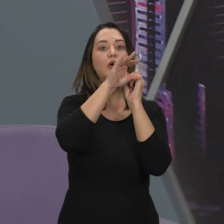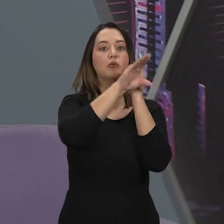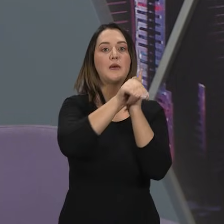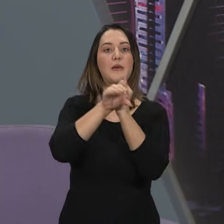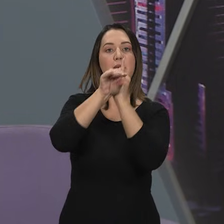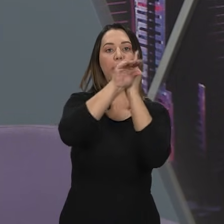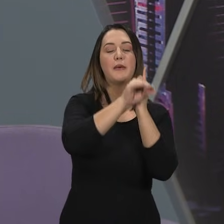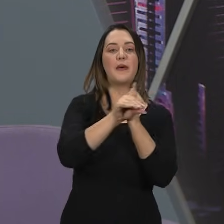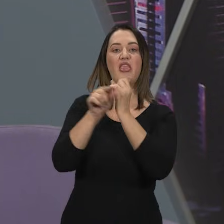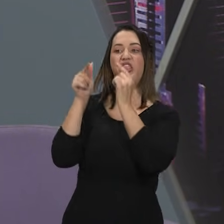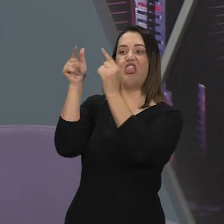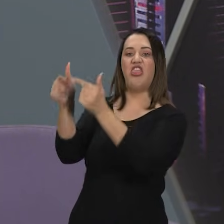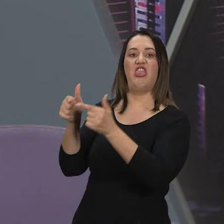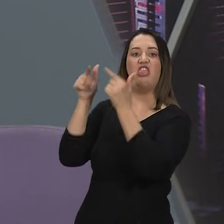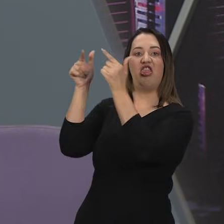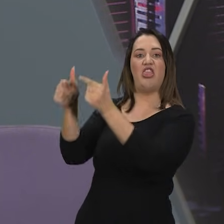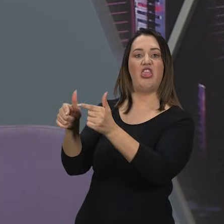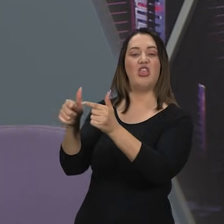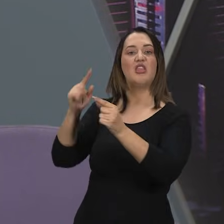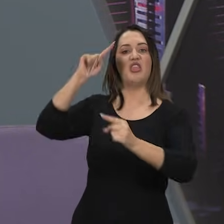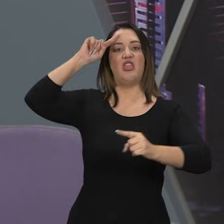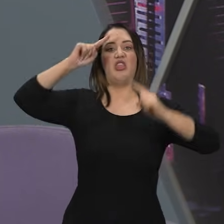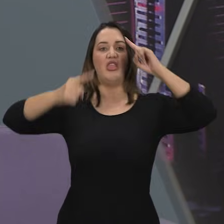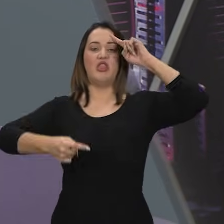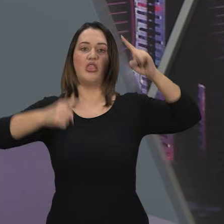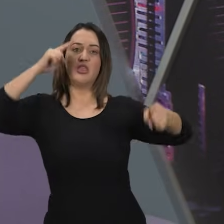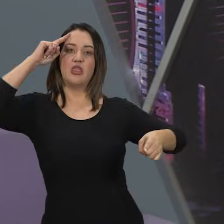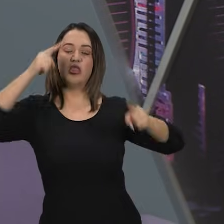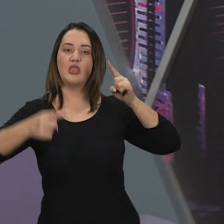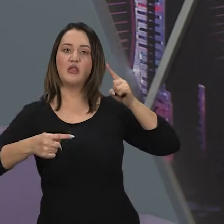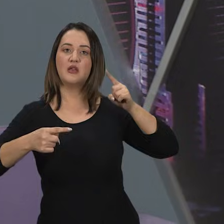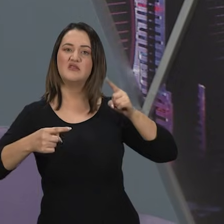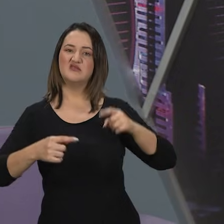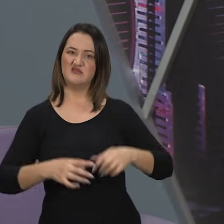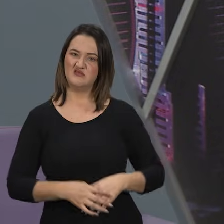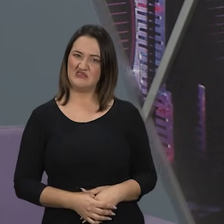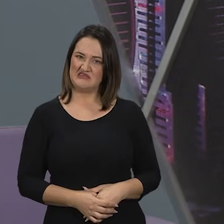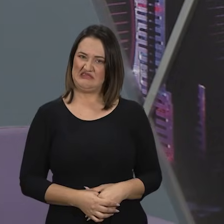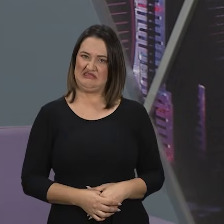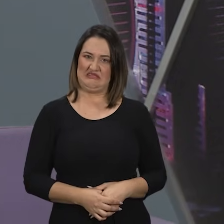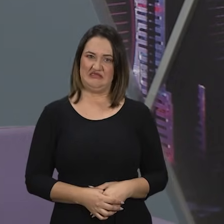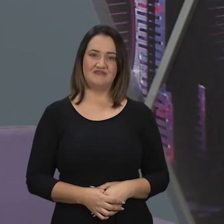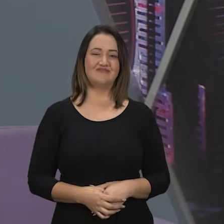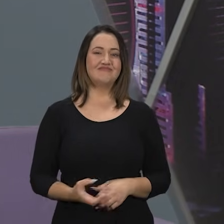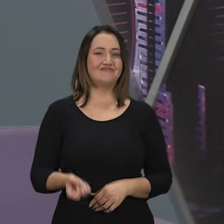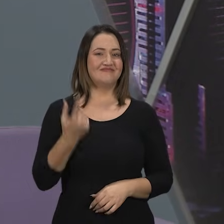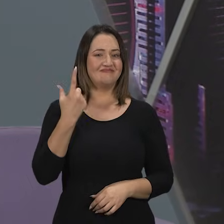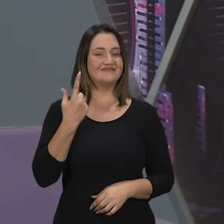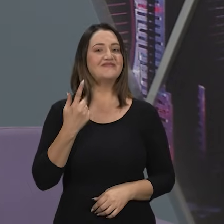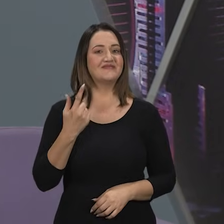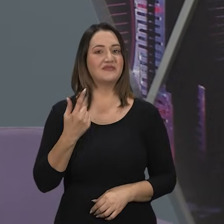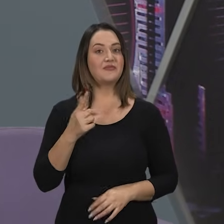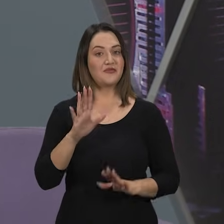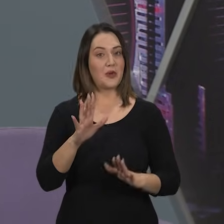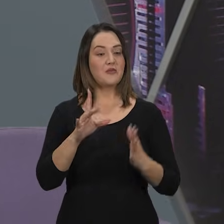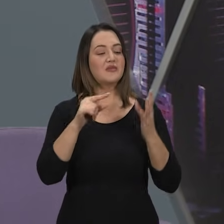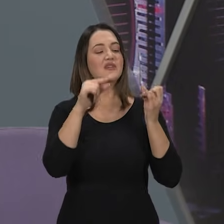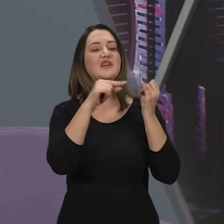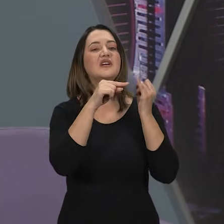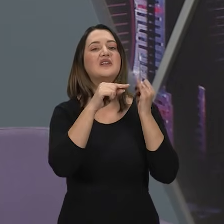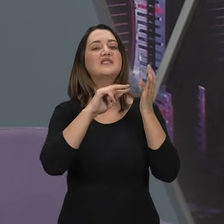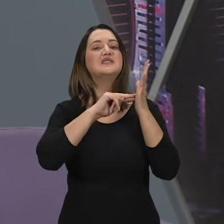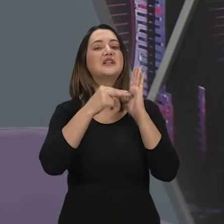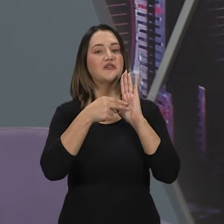fala com insolência, que fala com autoridade. Que curioso isso, né? Analisemos então